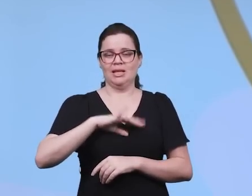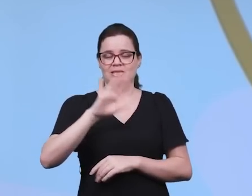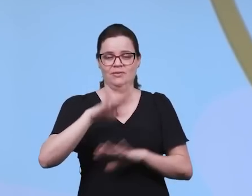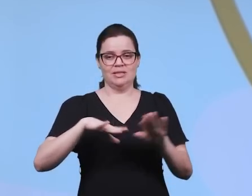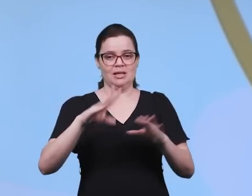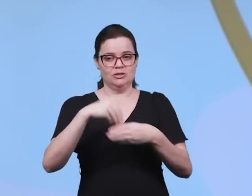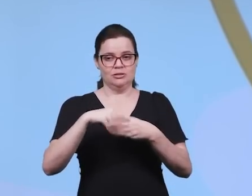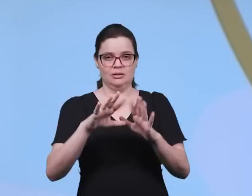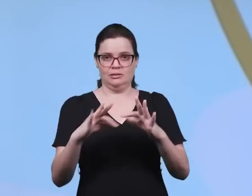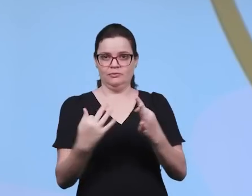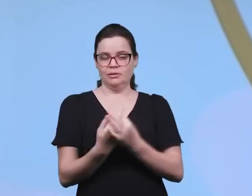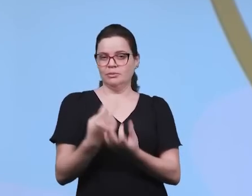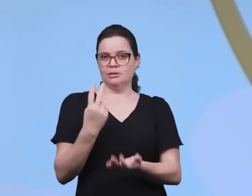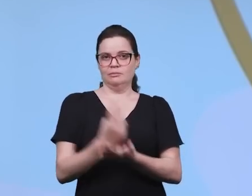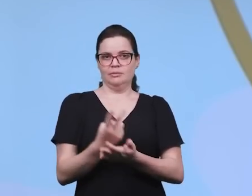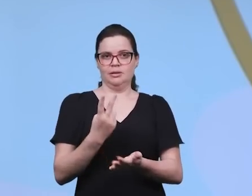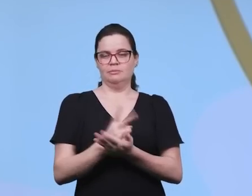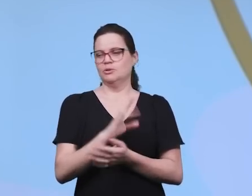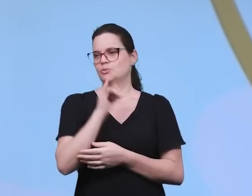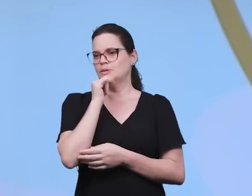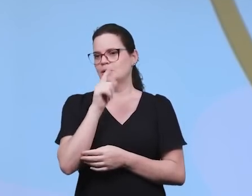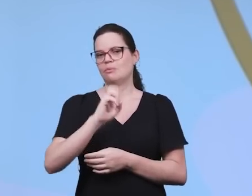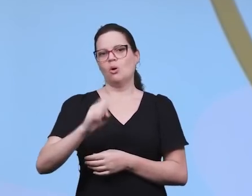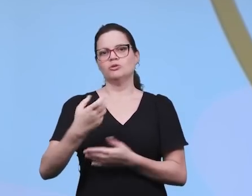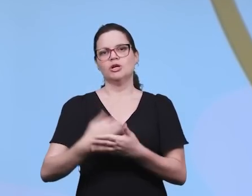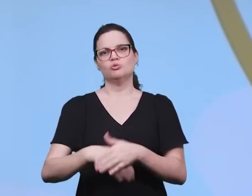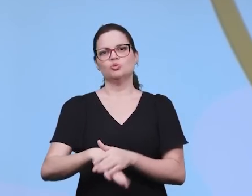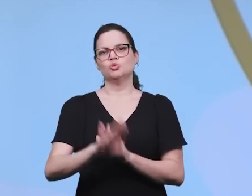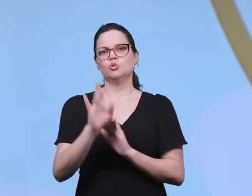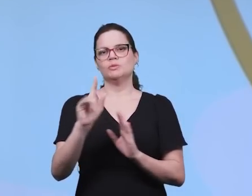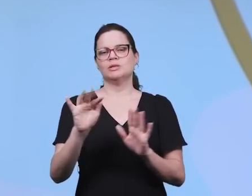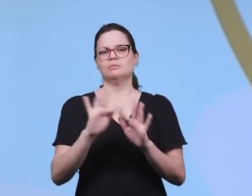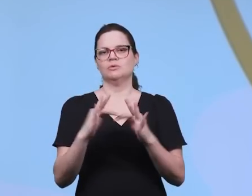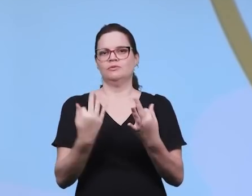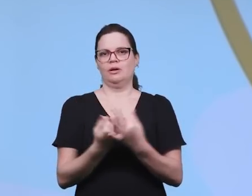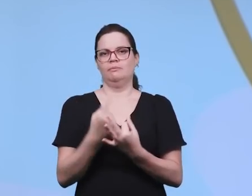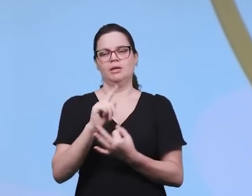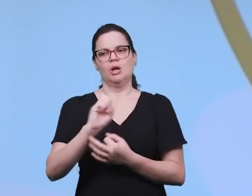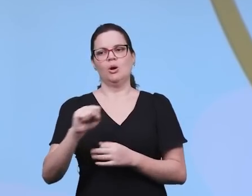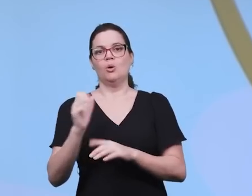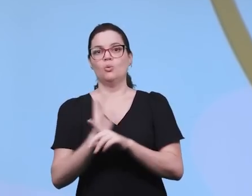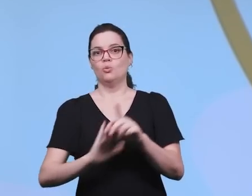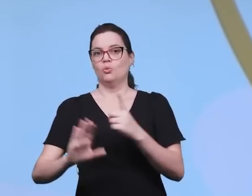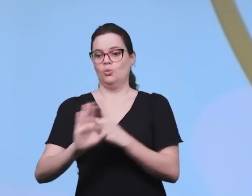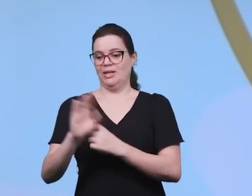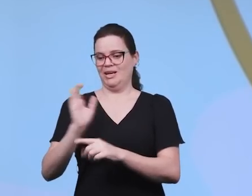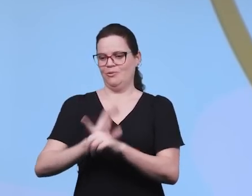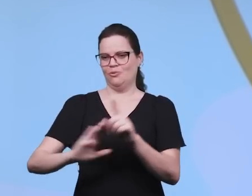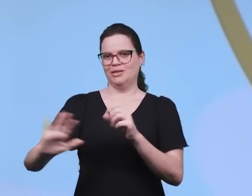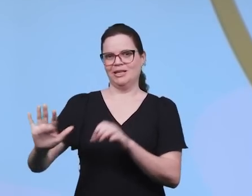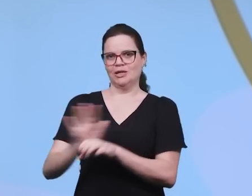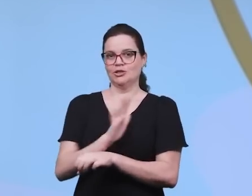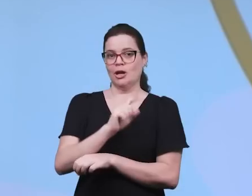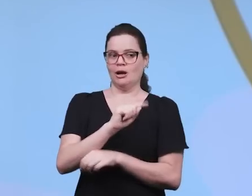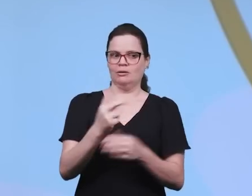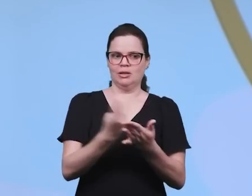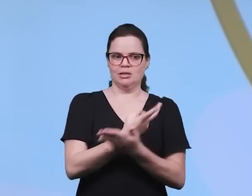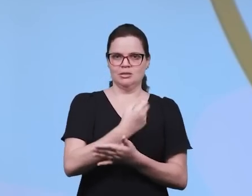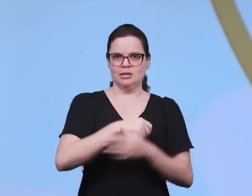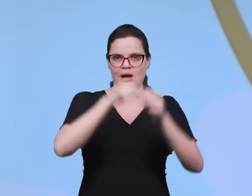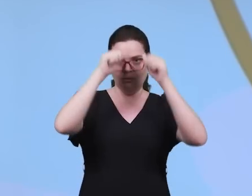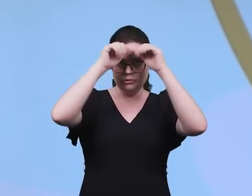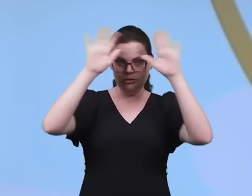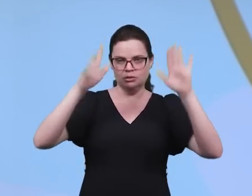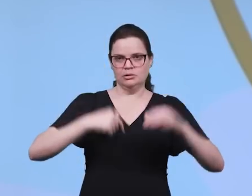familiar, né? Repito, dentro da igreja, num culto, mas aí aquele culto está um pouco mais cheio, ela pode vir a ter uma crise, ter